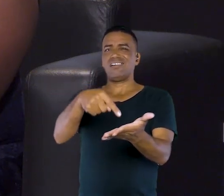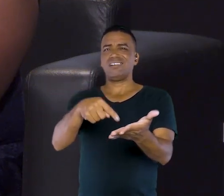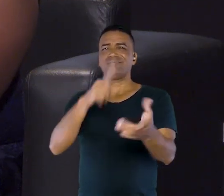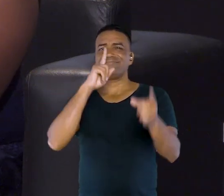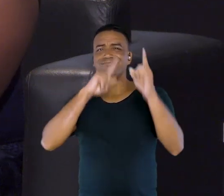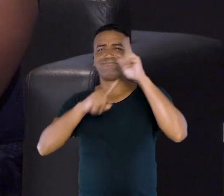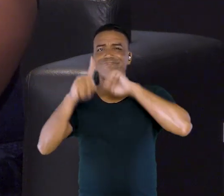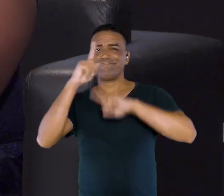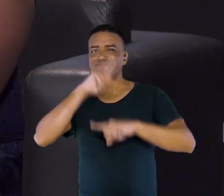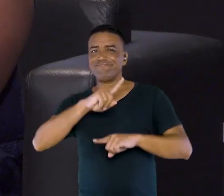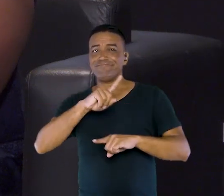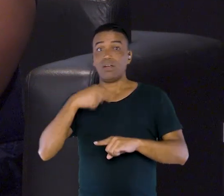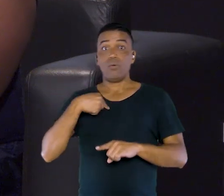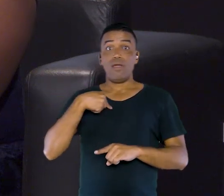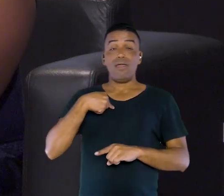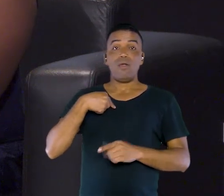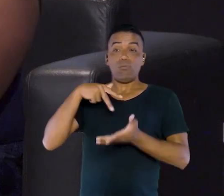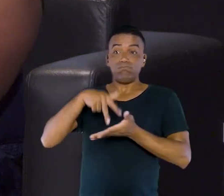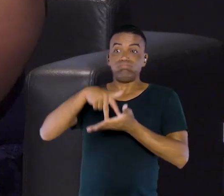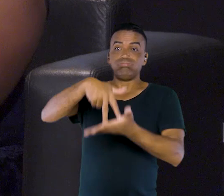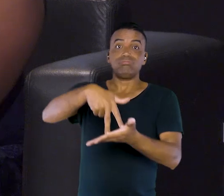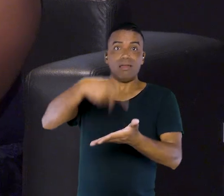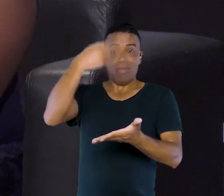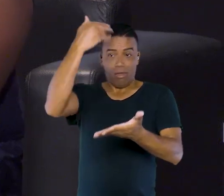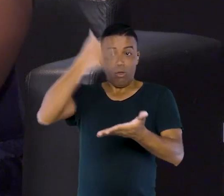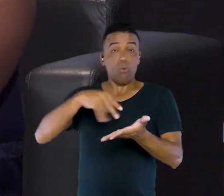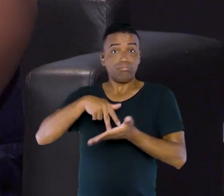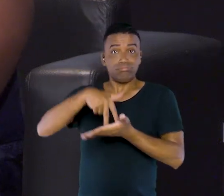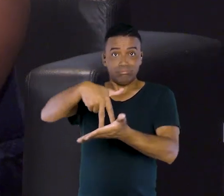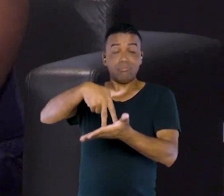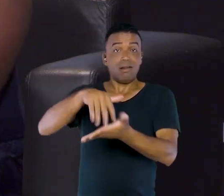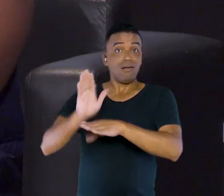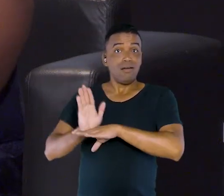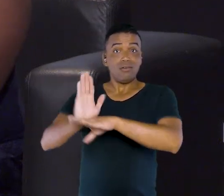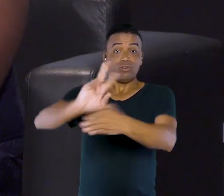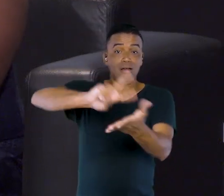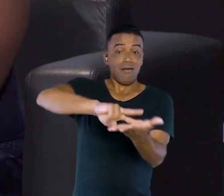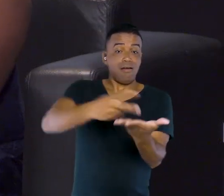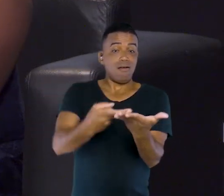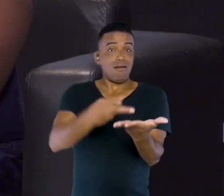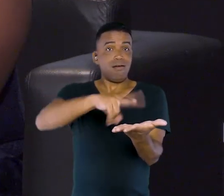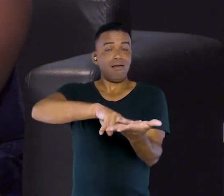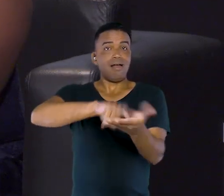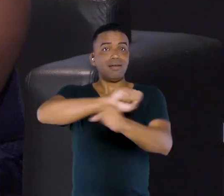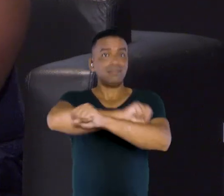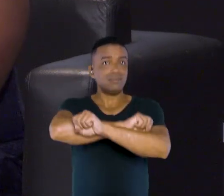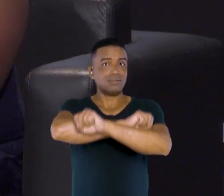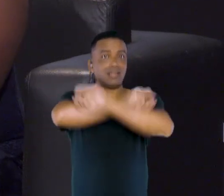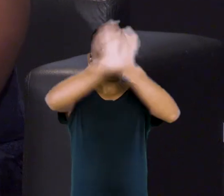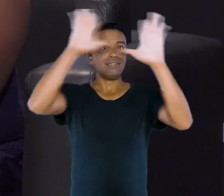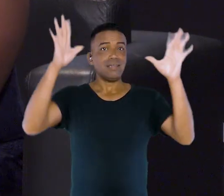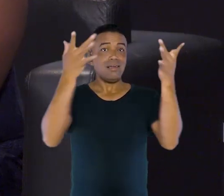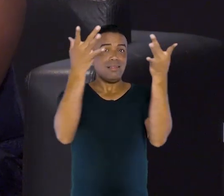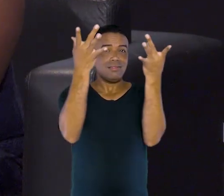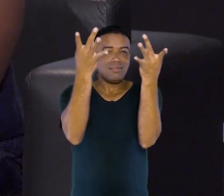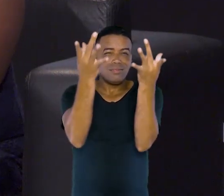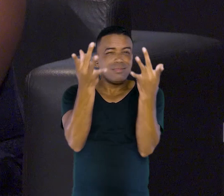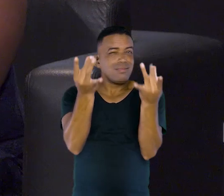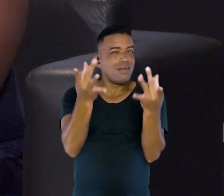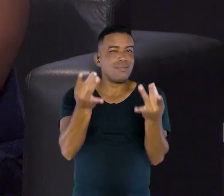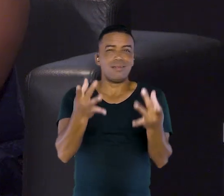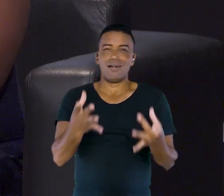isso. Então, eu estou como alguém que está aí para ajudar, né, a esclarecer esses